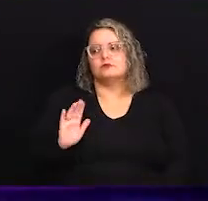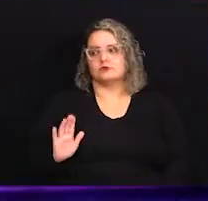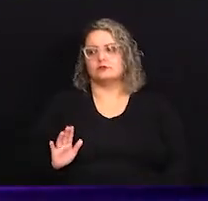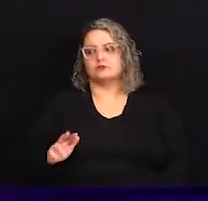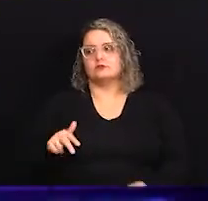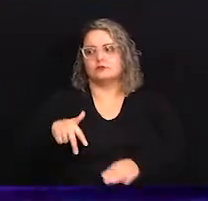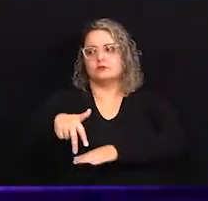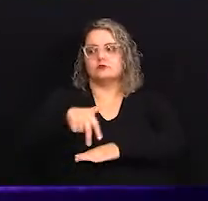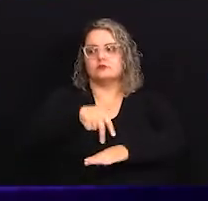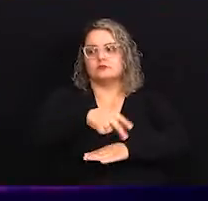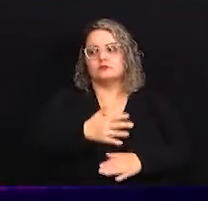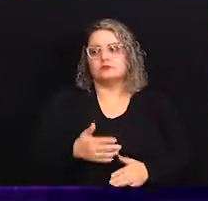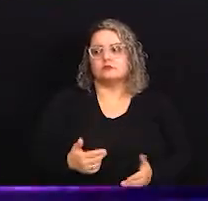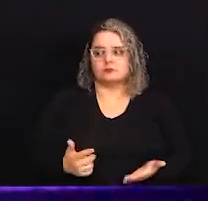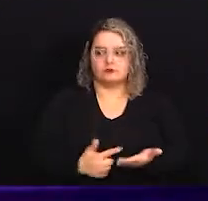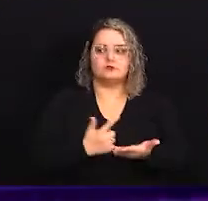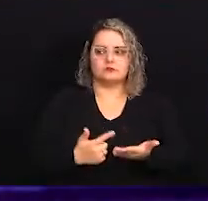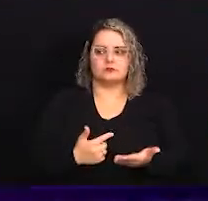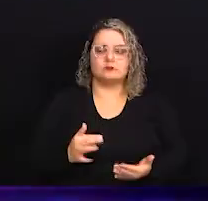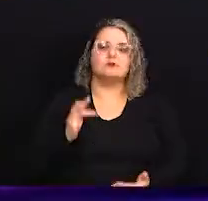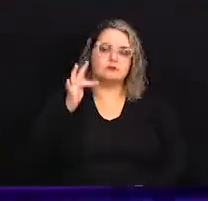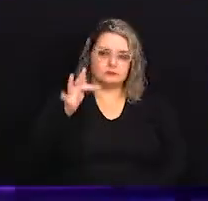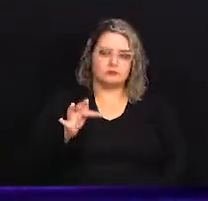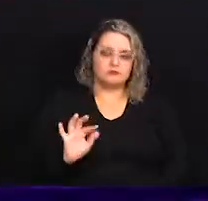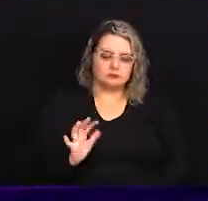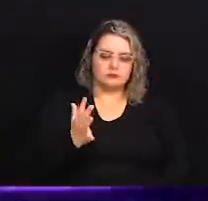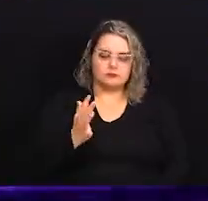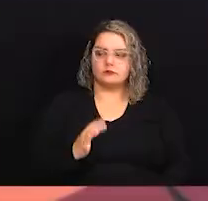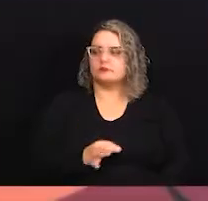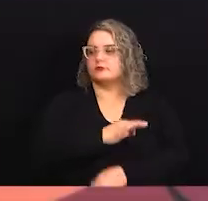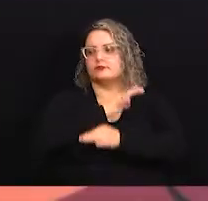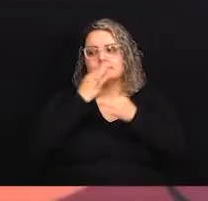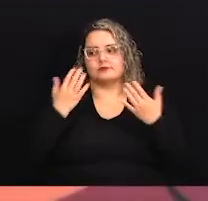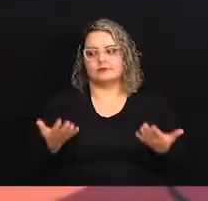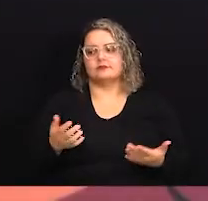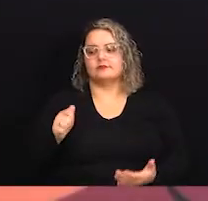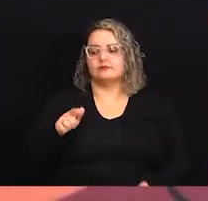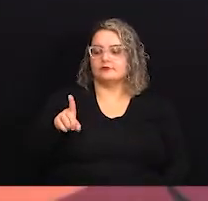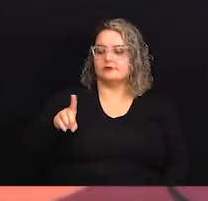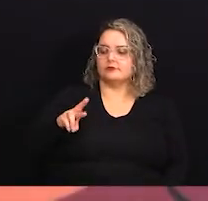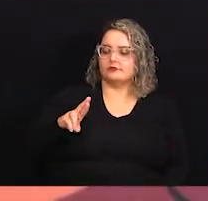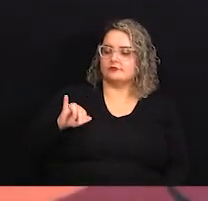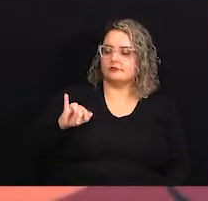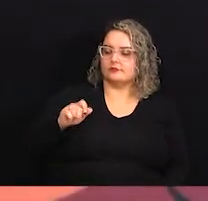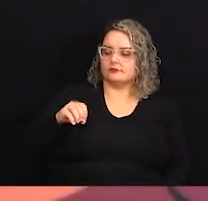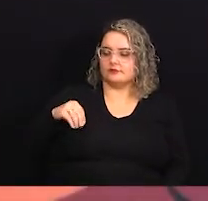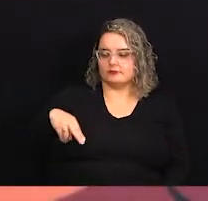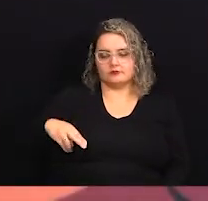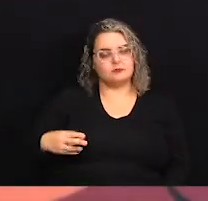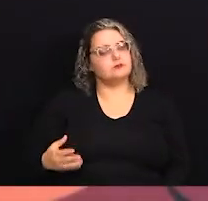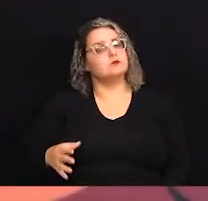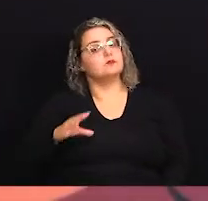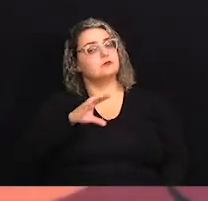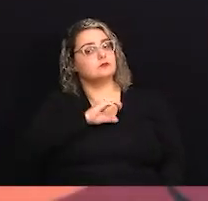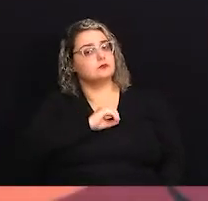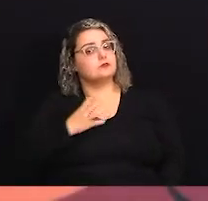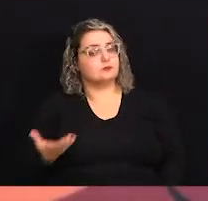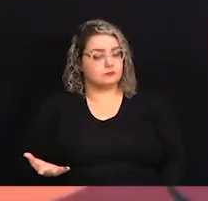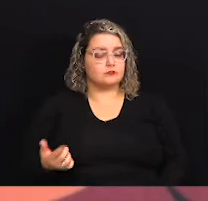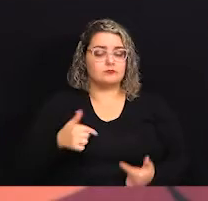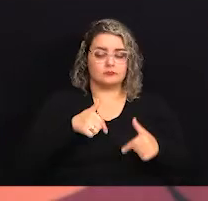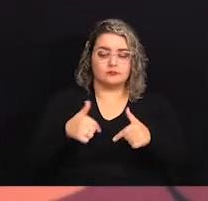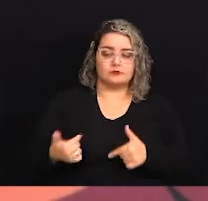continuar com os personagens que apareceram nesse livro, aparecerão no futuro. Perfeito. Adriano, o pessoal que se interessou pelo